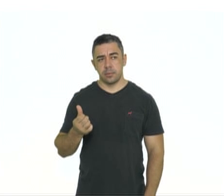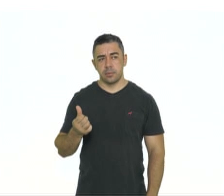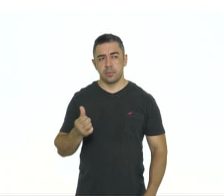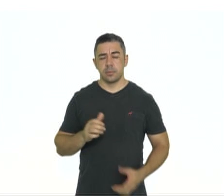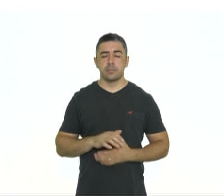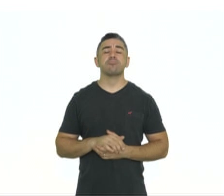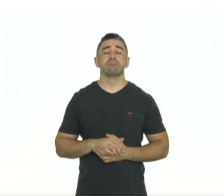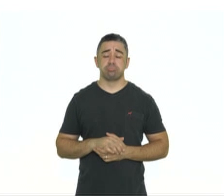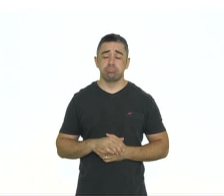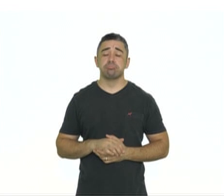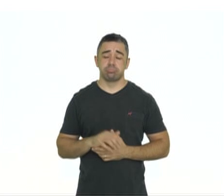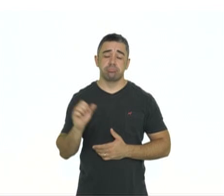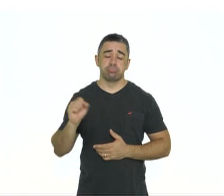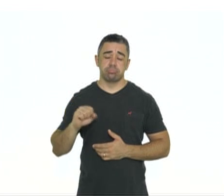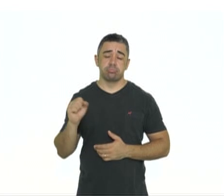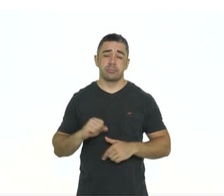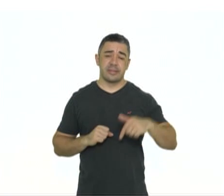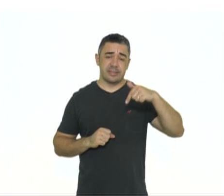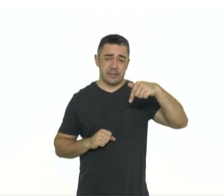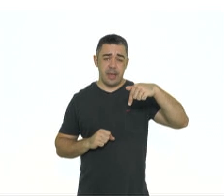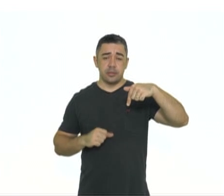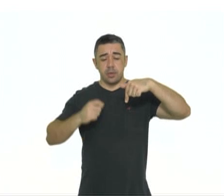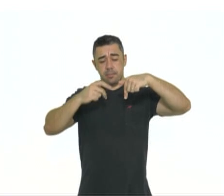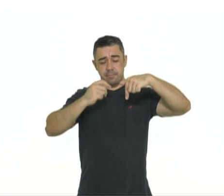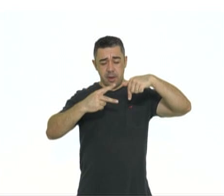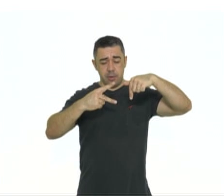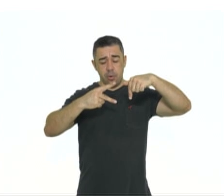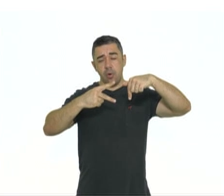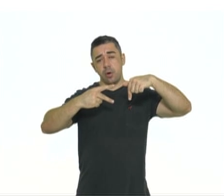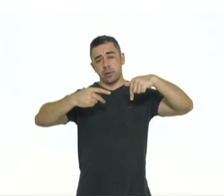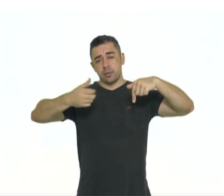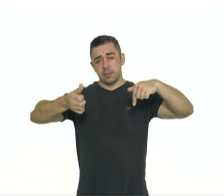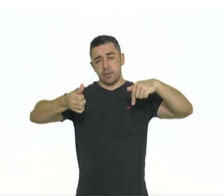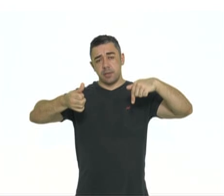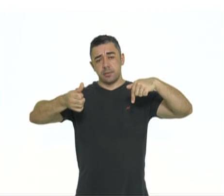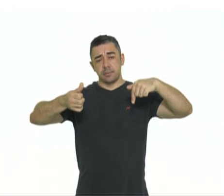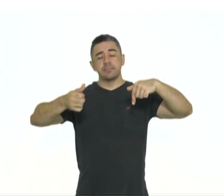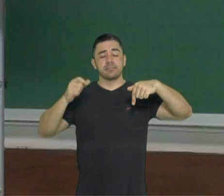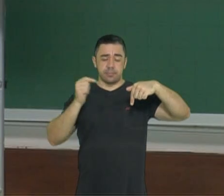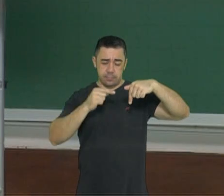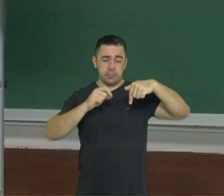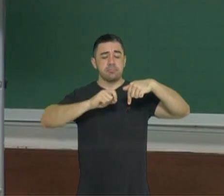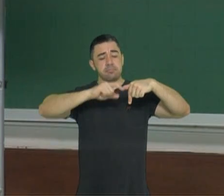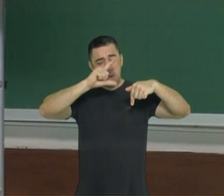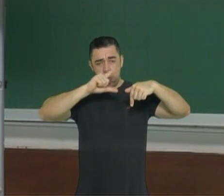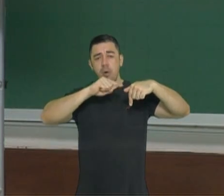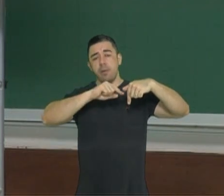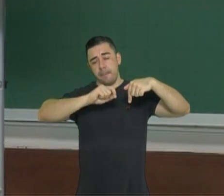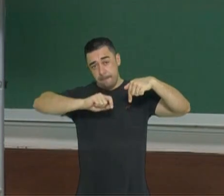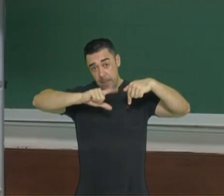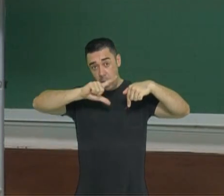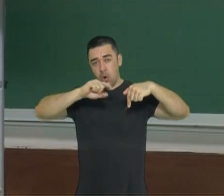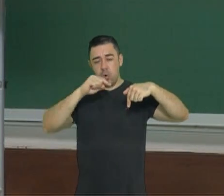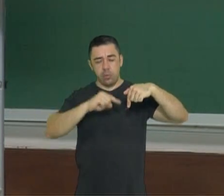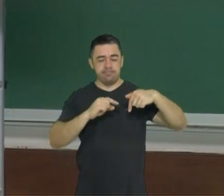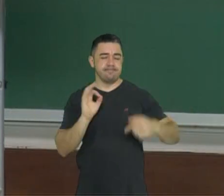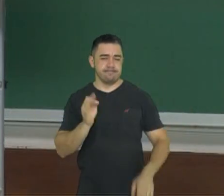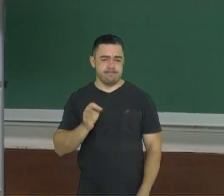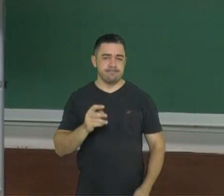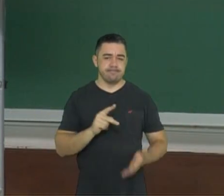pelo menos sete médicos e sim porque se eu tiro do modo fica 77 é e eu que cês tão